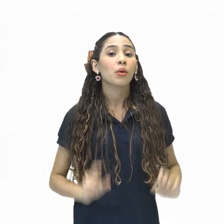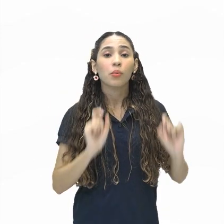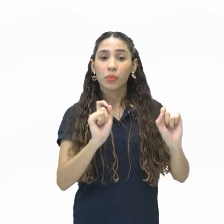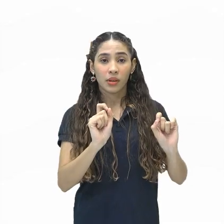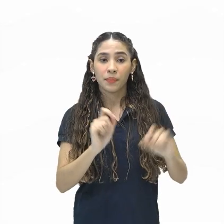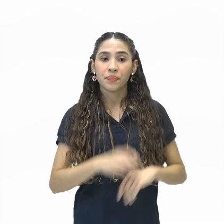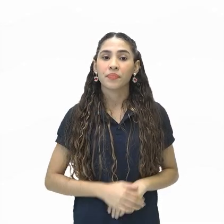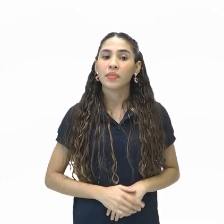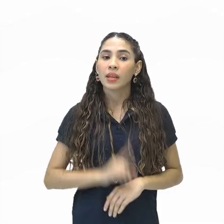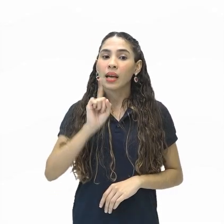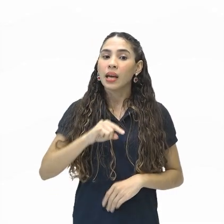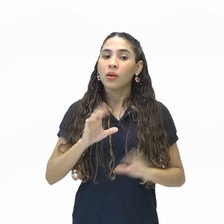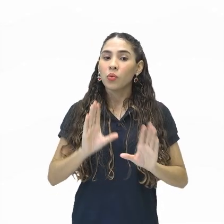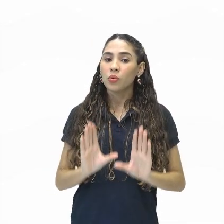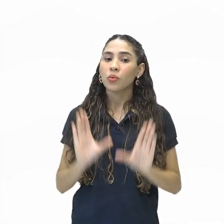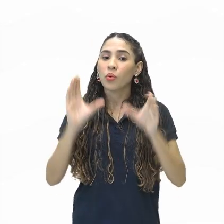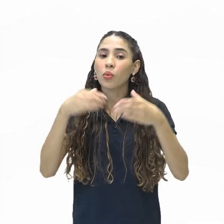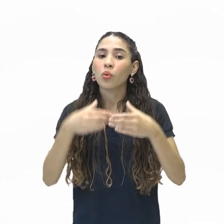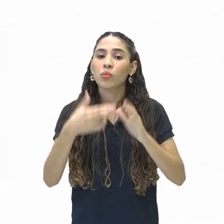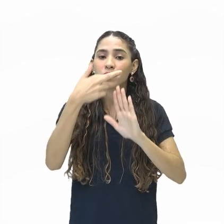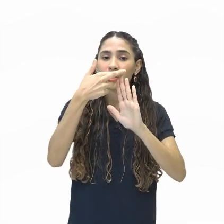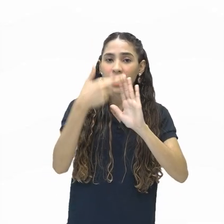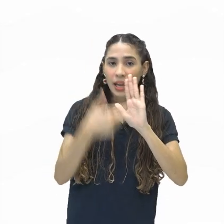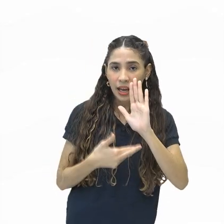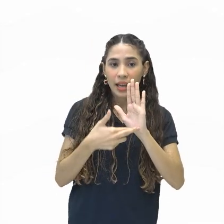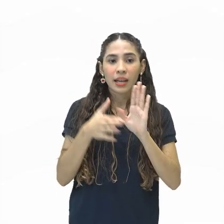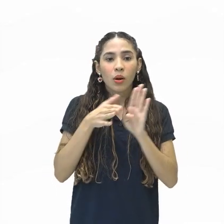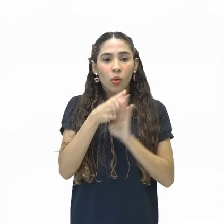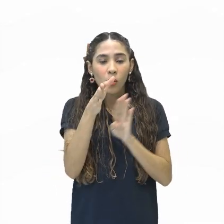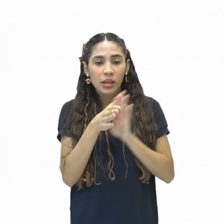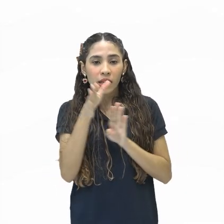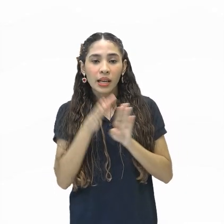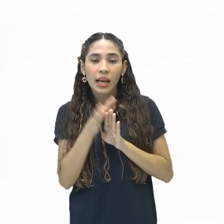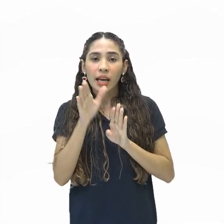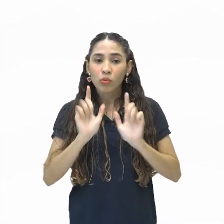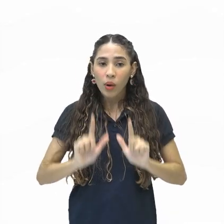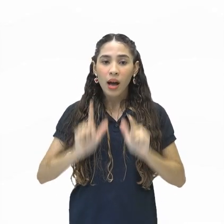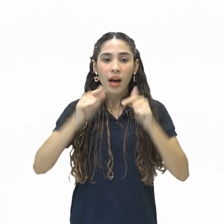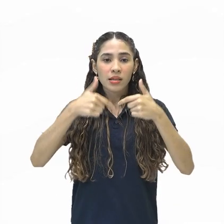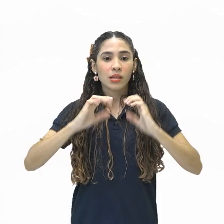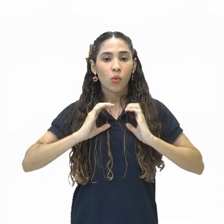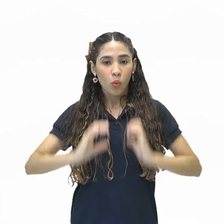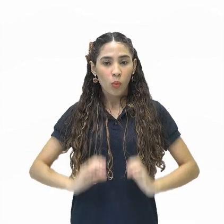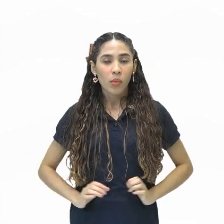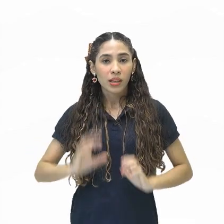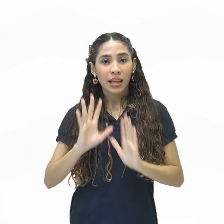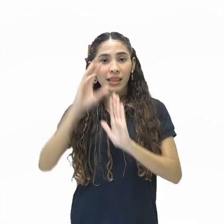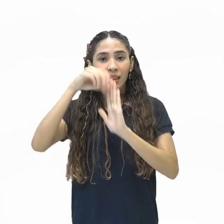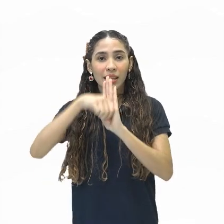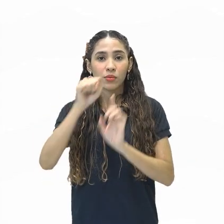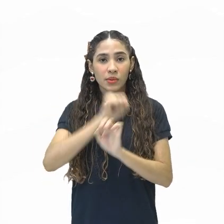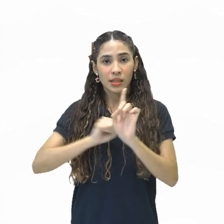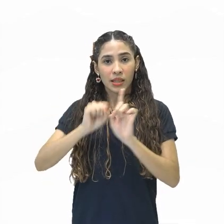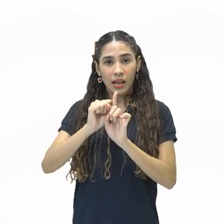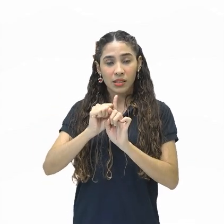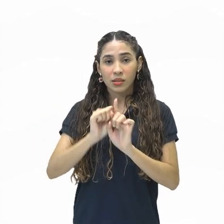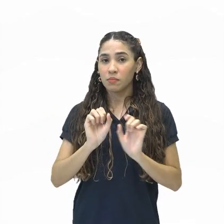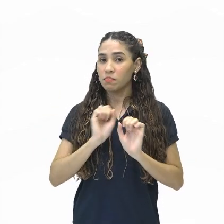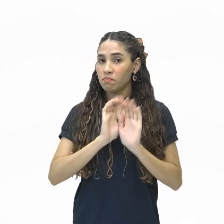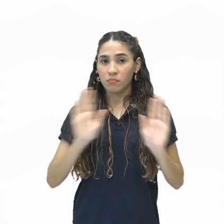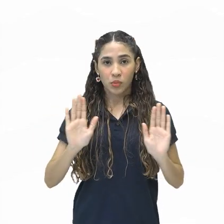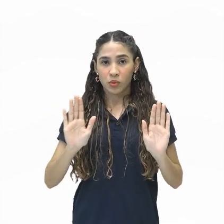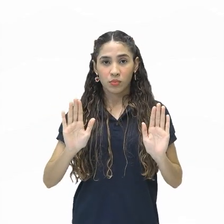professor? É o conjunto de princípios que orientam o comportamento humano na sociedade.